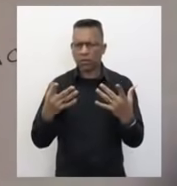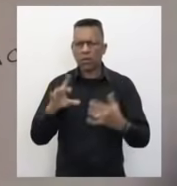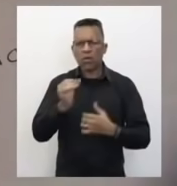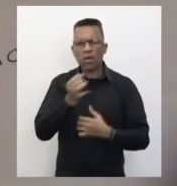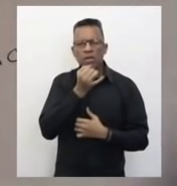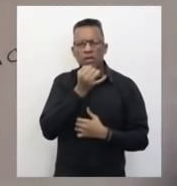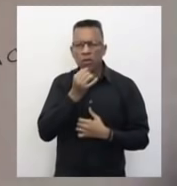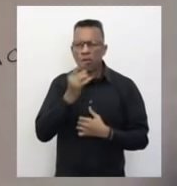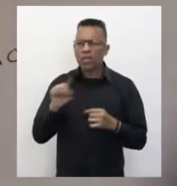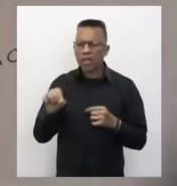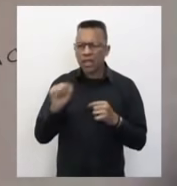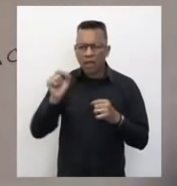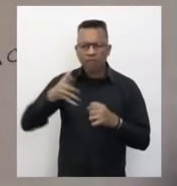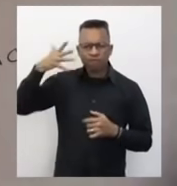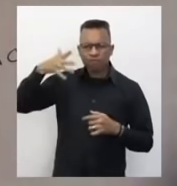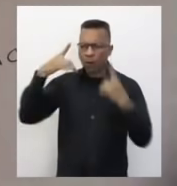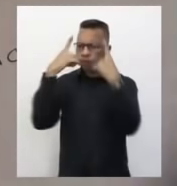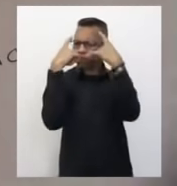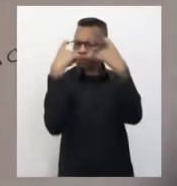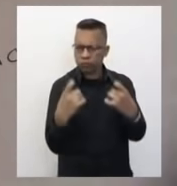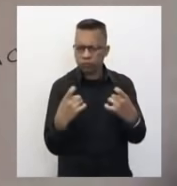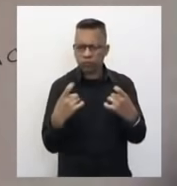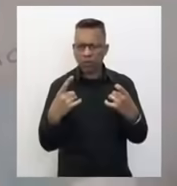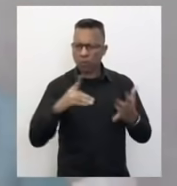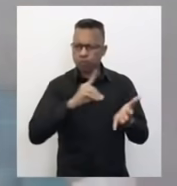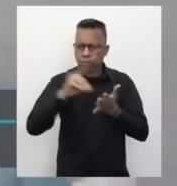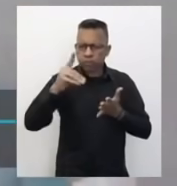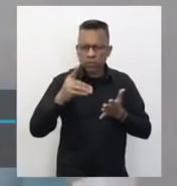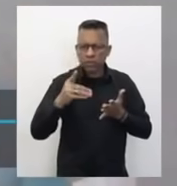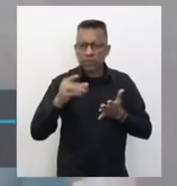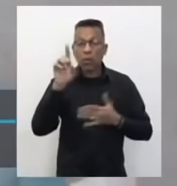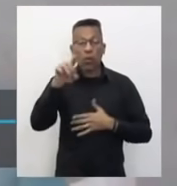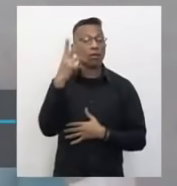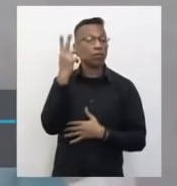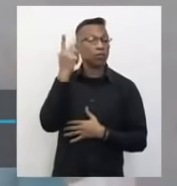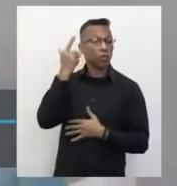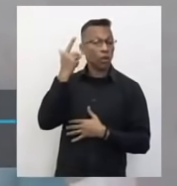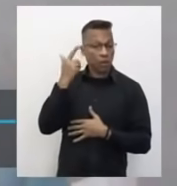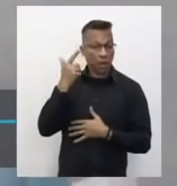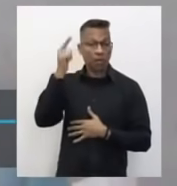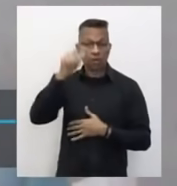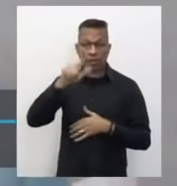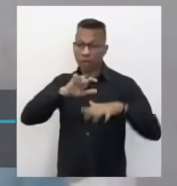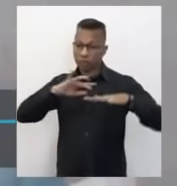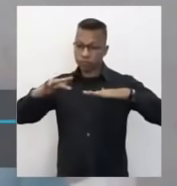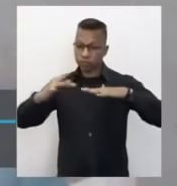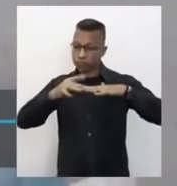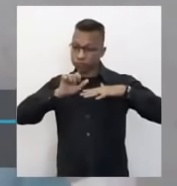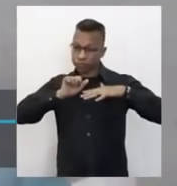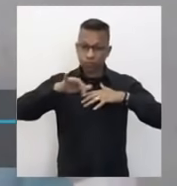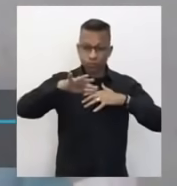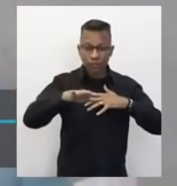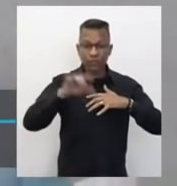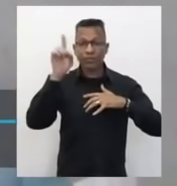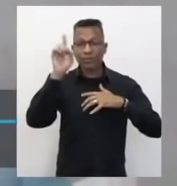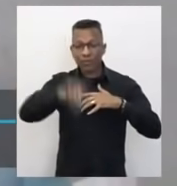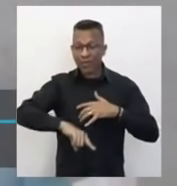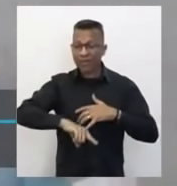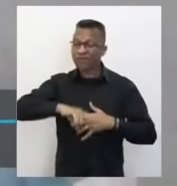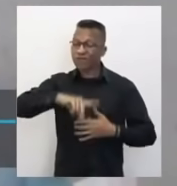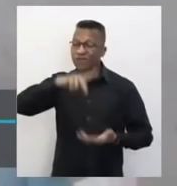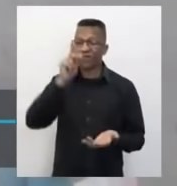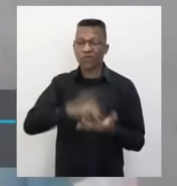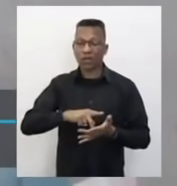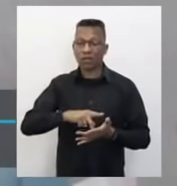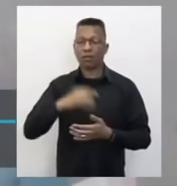é um discurso de ódio? Gente, isso é muito comum, nós vemos nas redes. Isso é sério, é muito